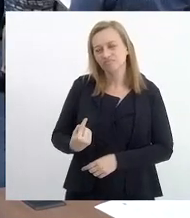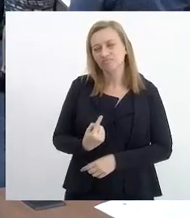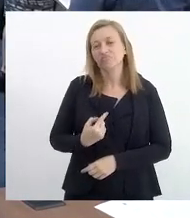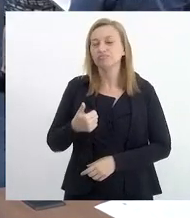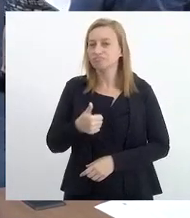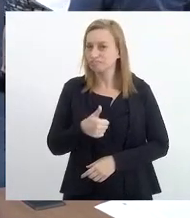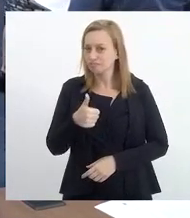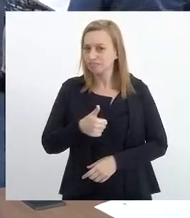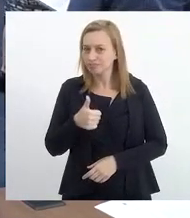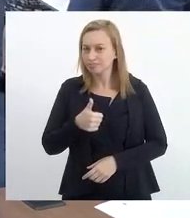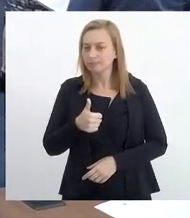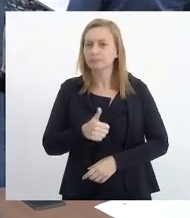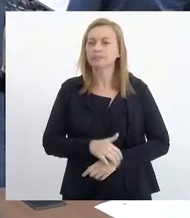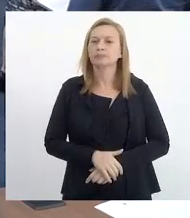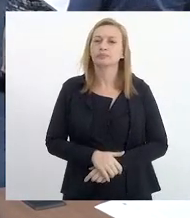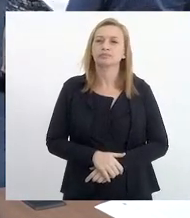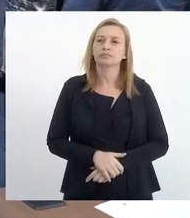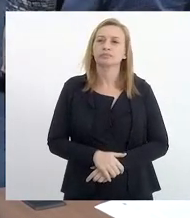Primeiro,